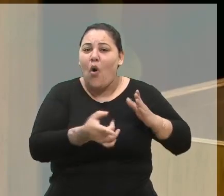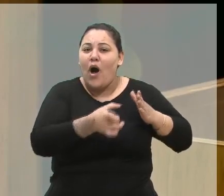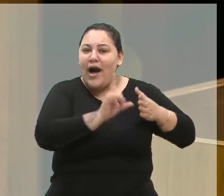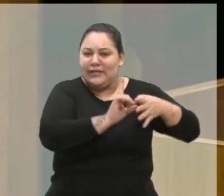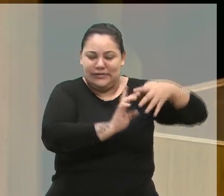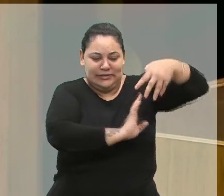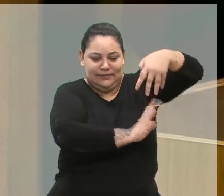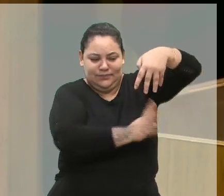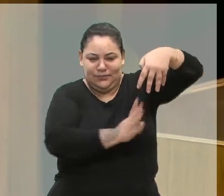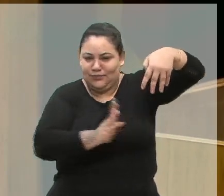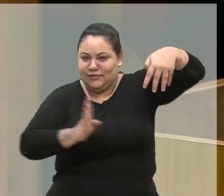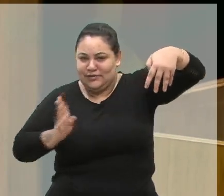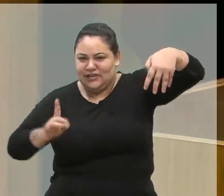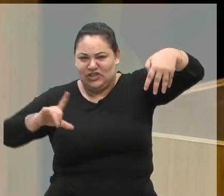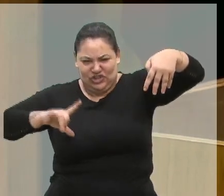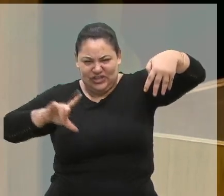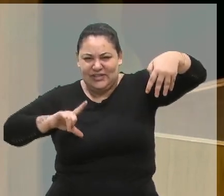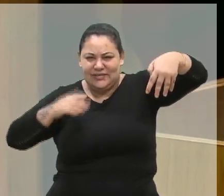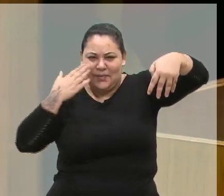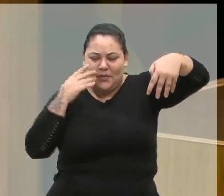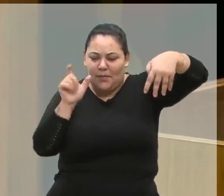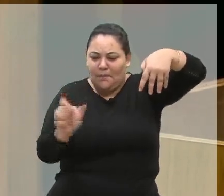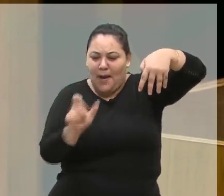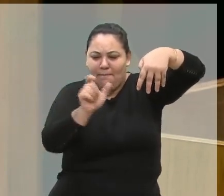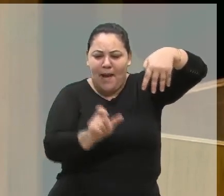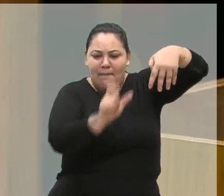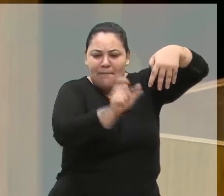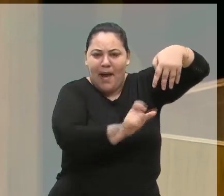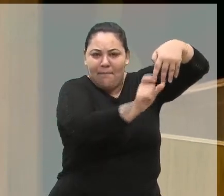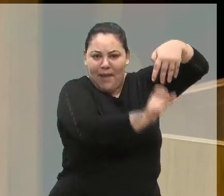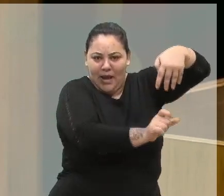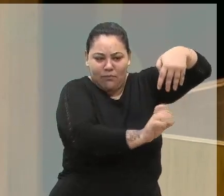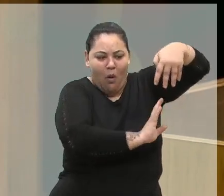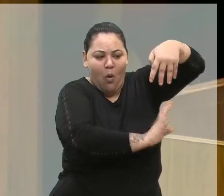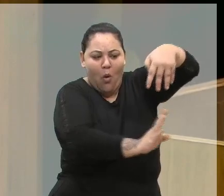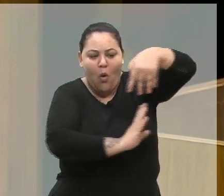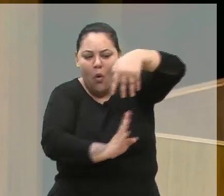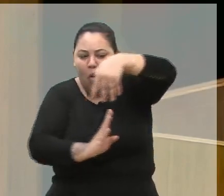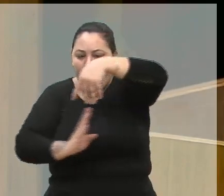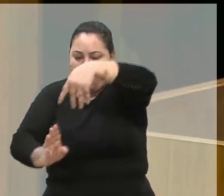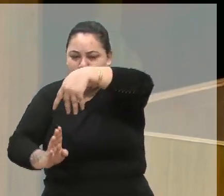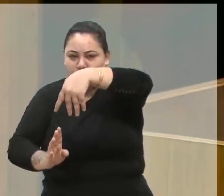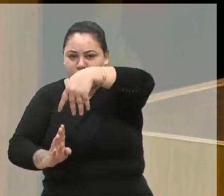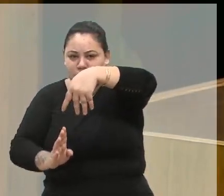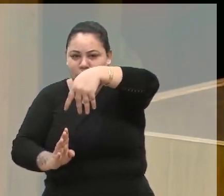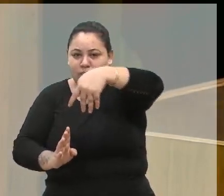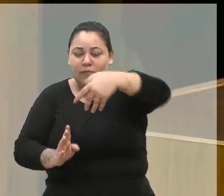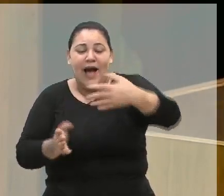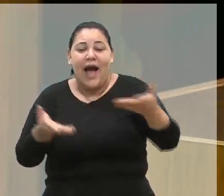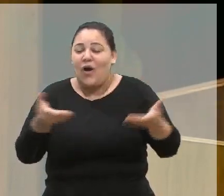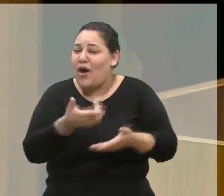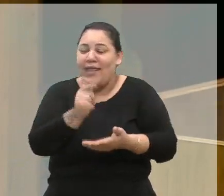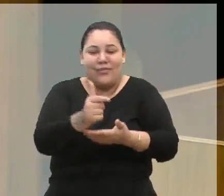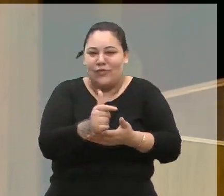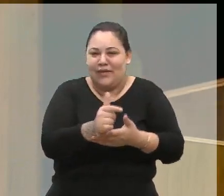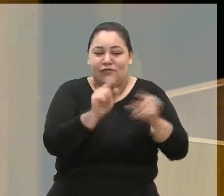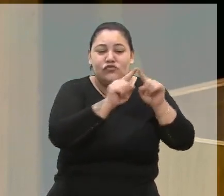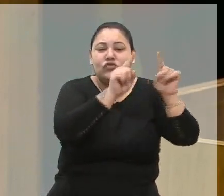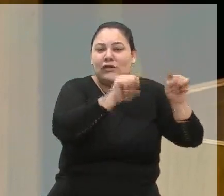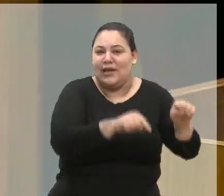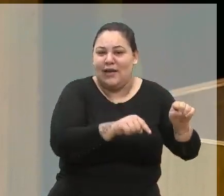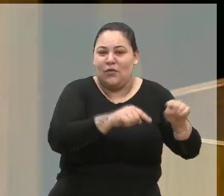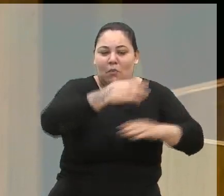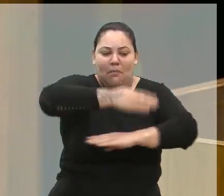concessionárias, tipo a Caminhos da Serra, ela começa a economizar 40%, porque